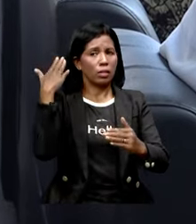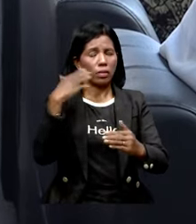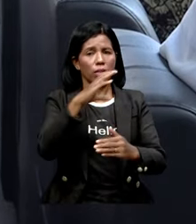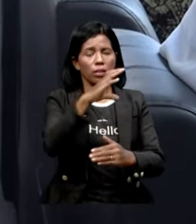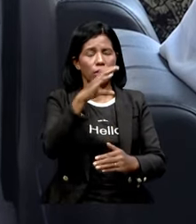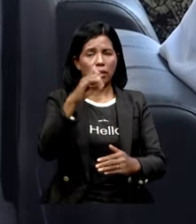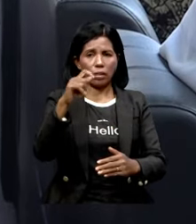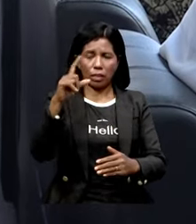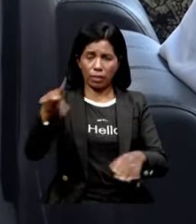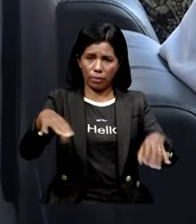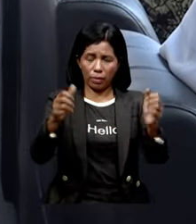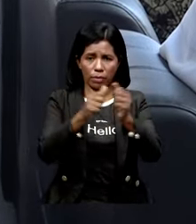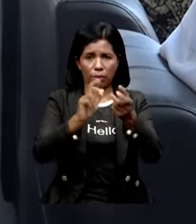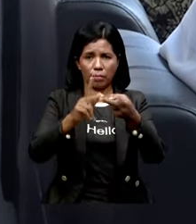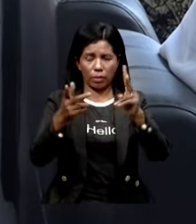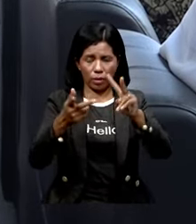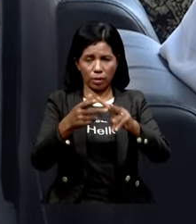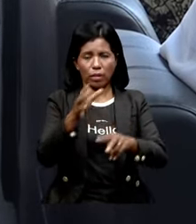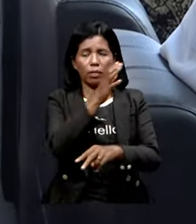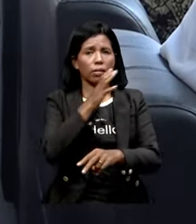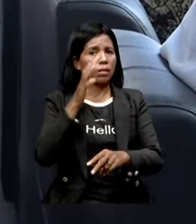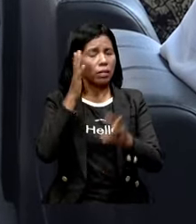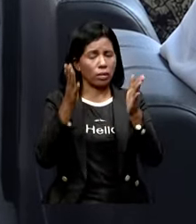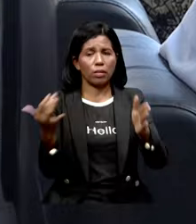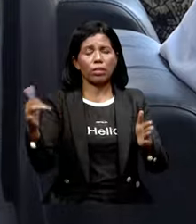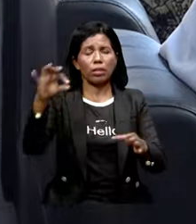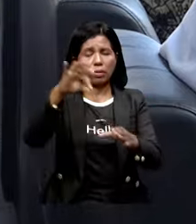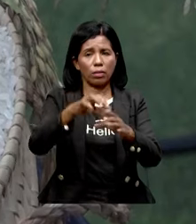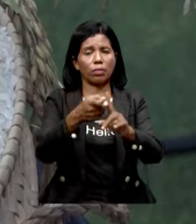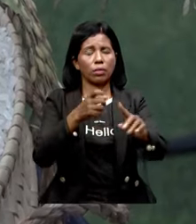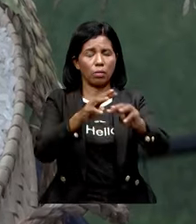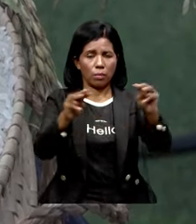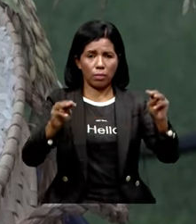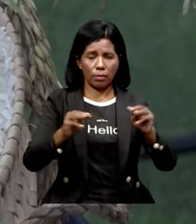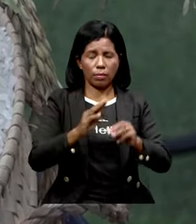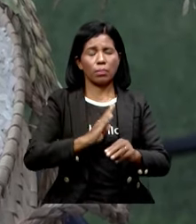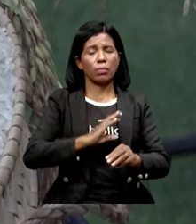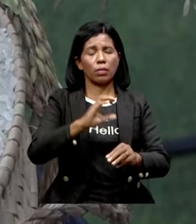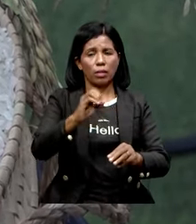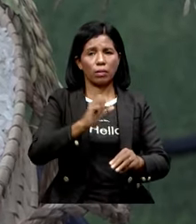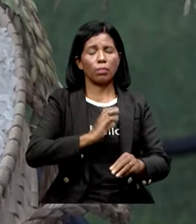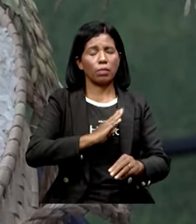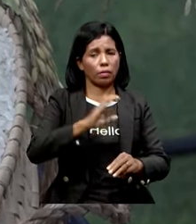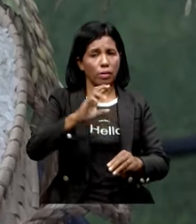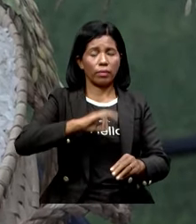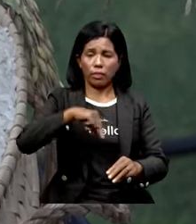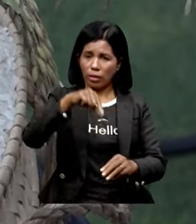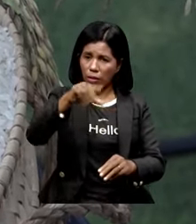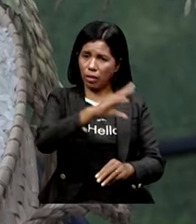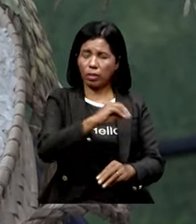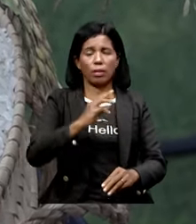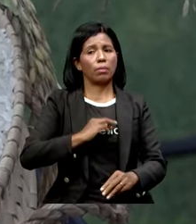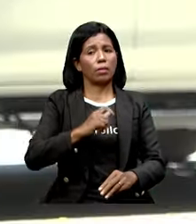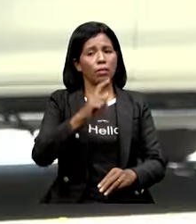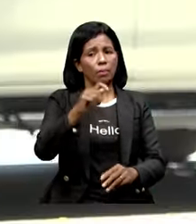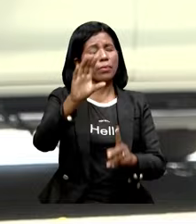CTL, serviço de mútuo com o parceiro no agricultor Sira, cura em município Bobonaro, Covalima, Lautem, Baucau, Vique, Queno, Manatuto. Se